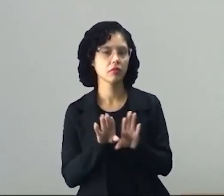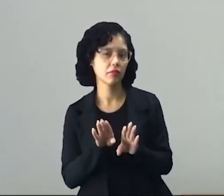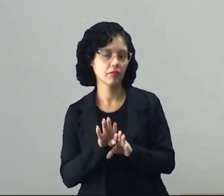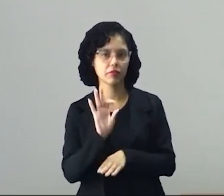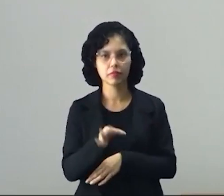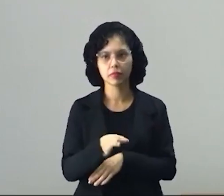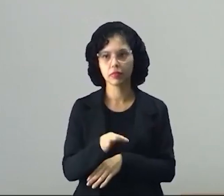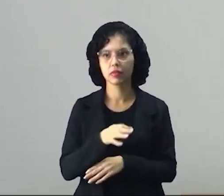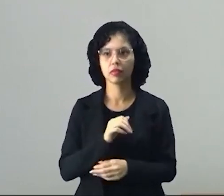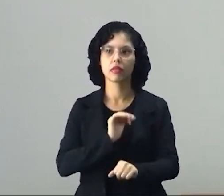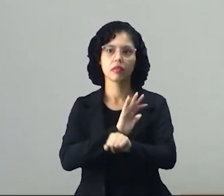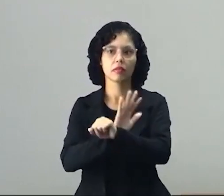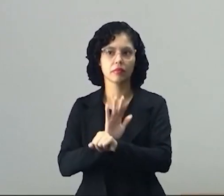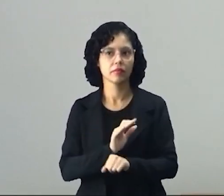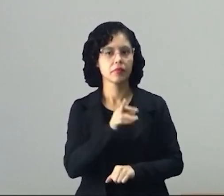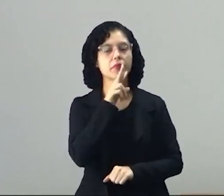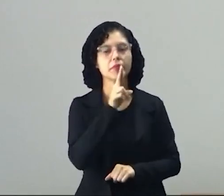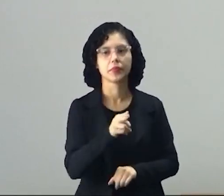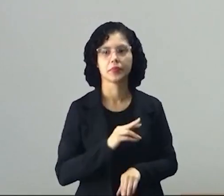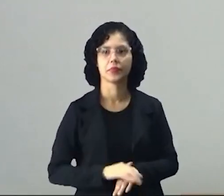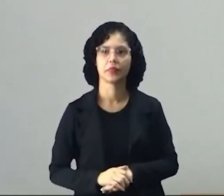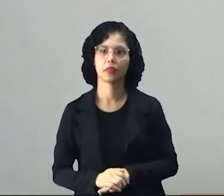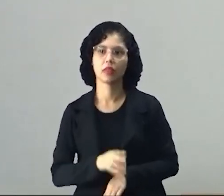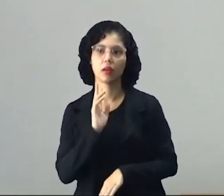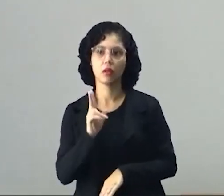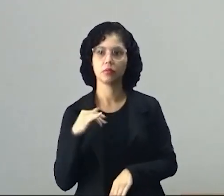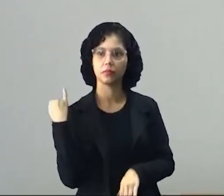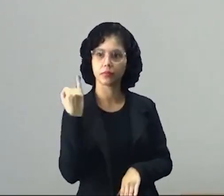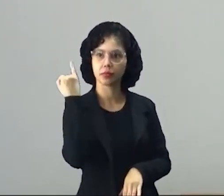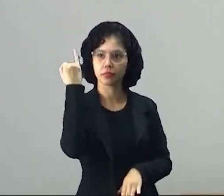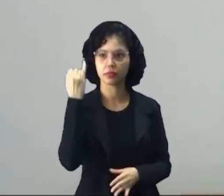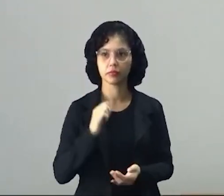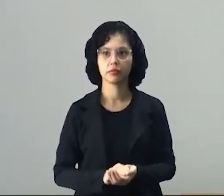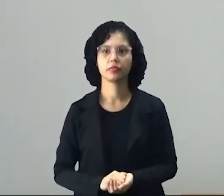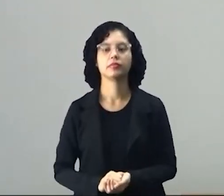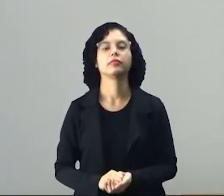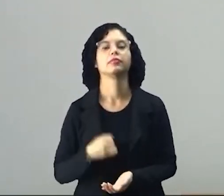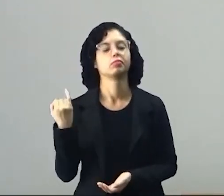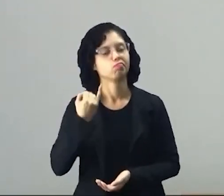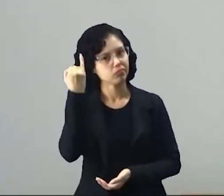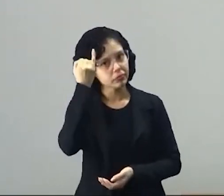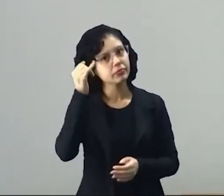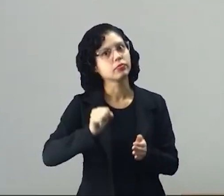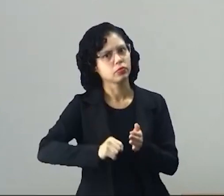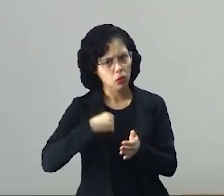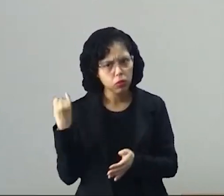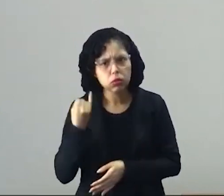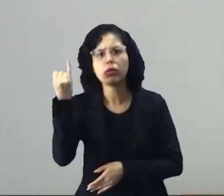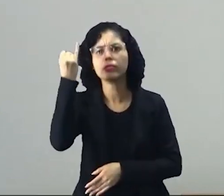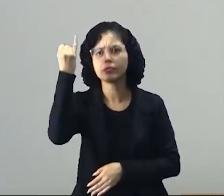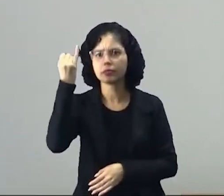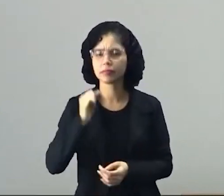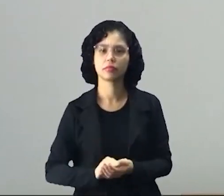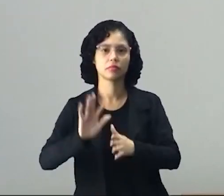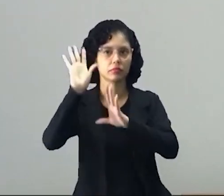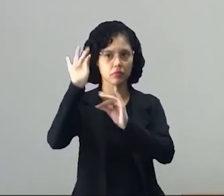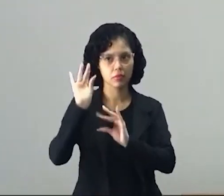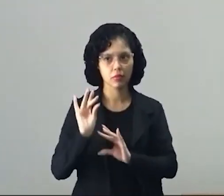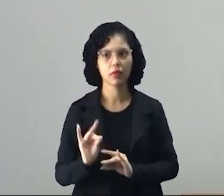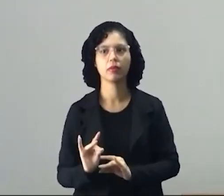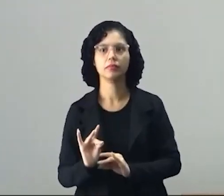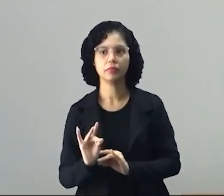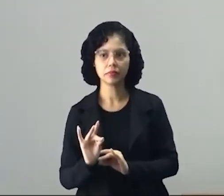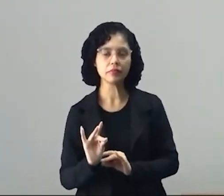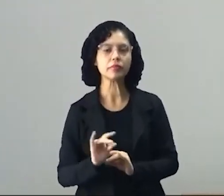com certeza auxiliar nos seus resultados. É sempre importante, muito aliás importante, destacar que o estudo